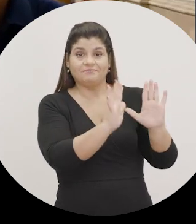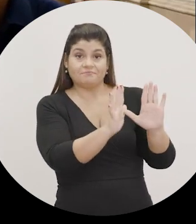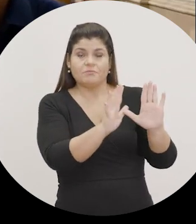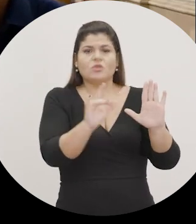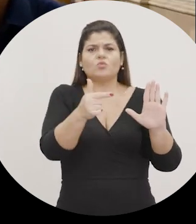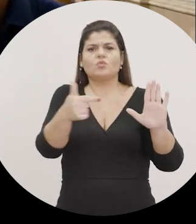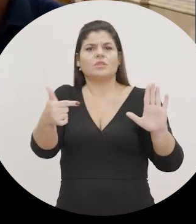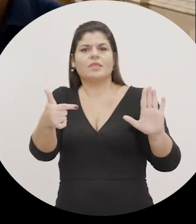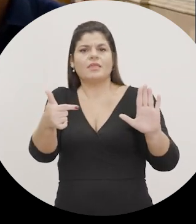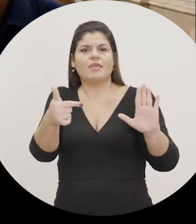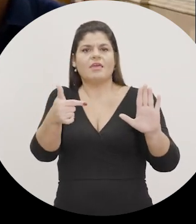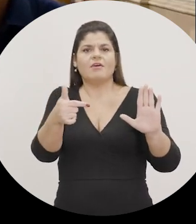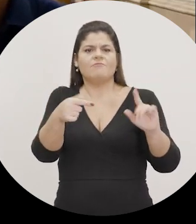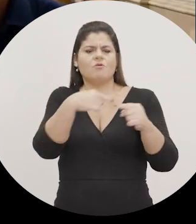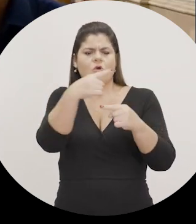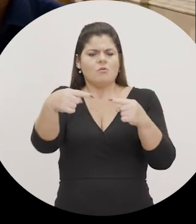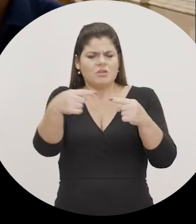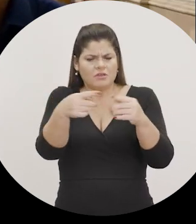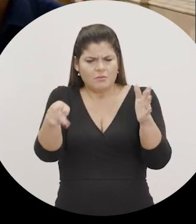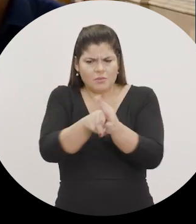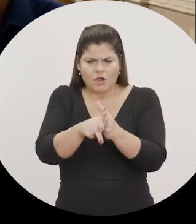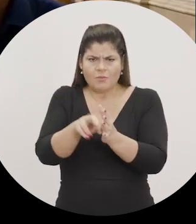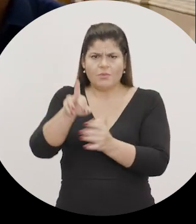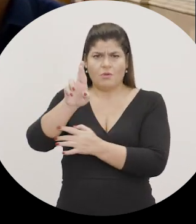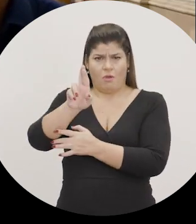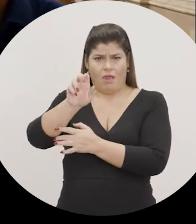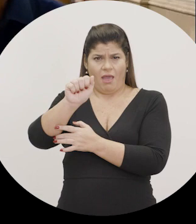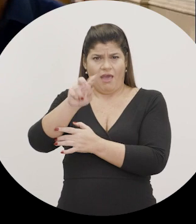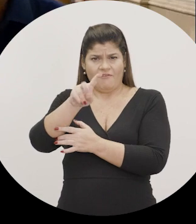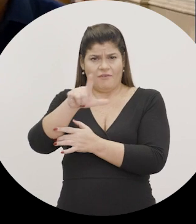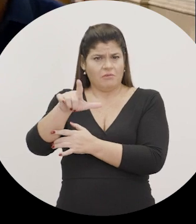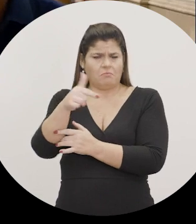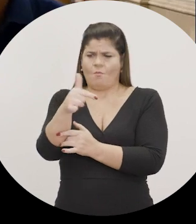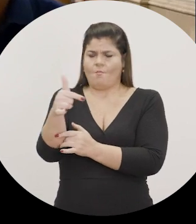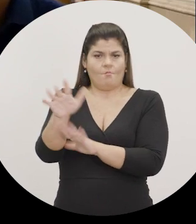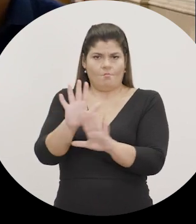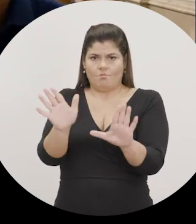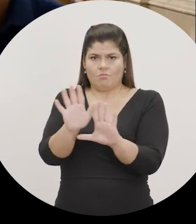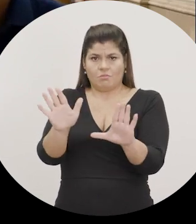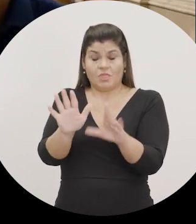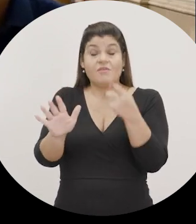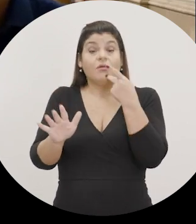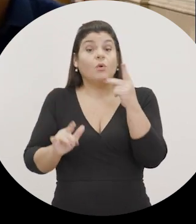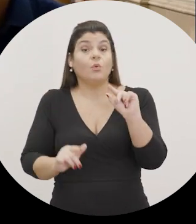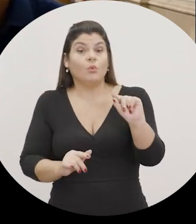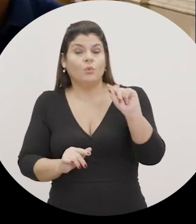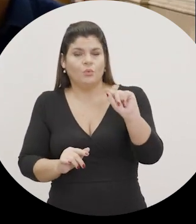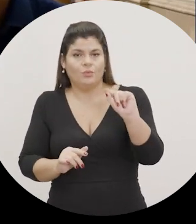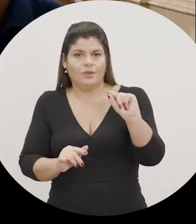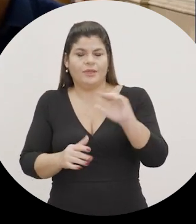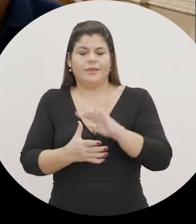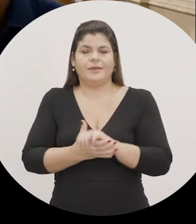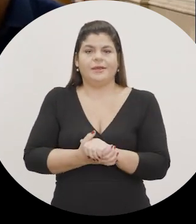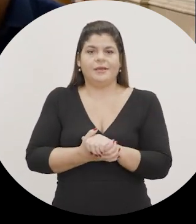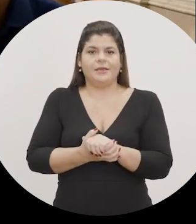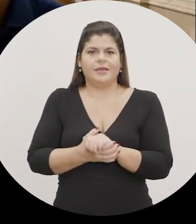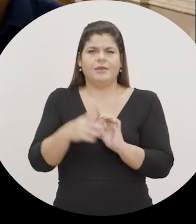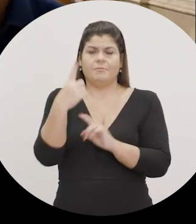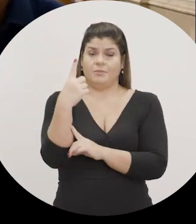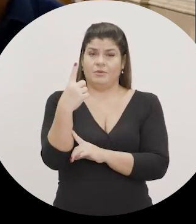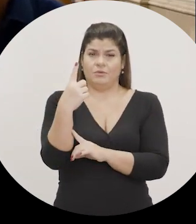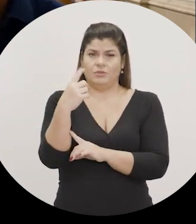Ele não teve nenhum grande objetivo com essa peça, né? Ele até disse,